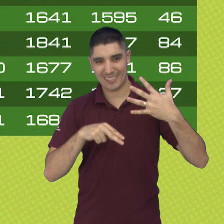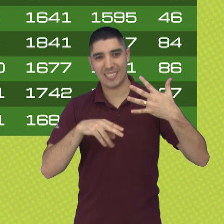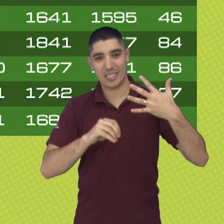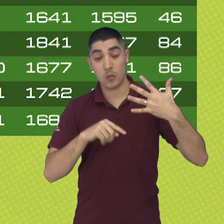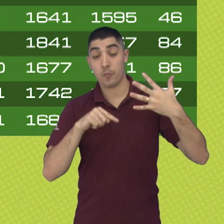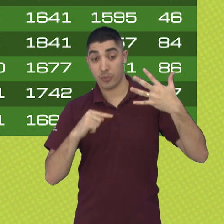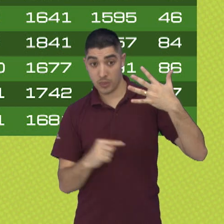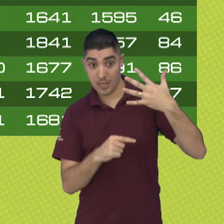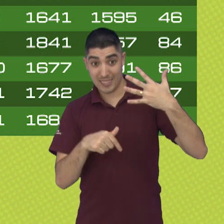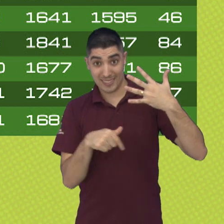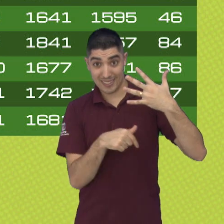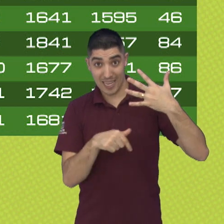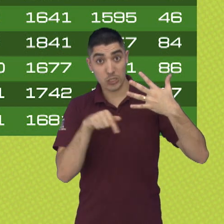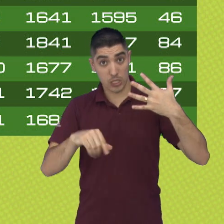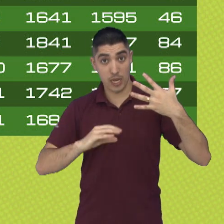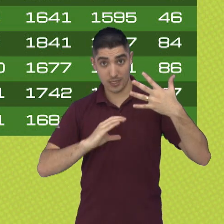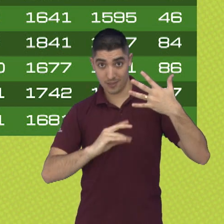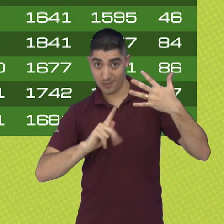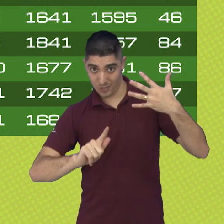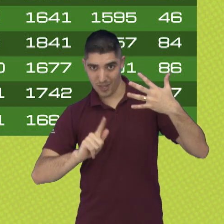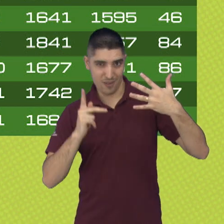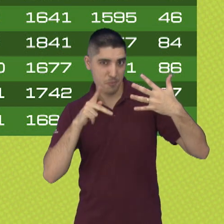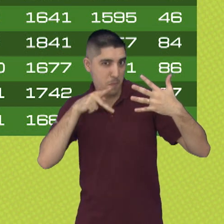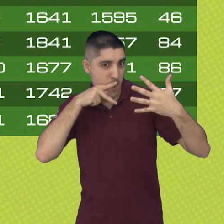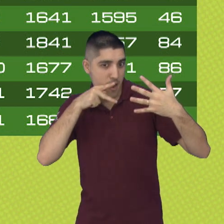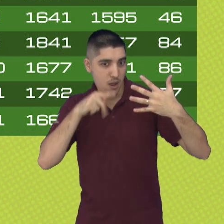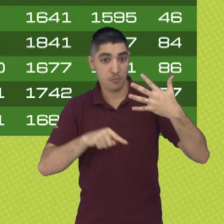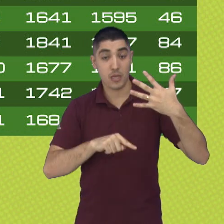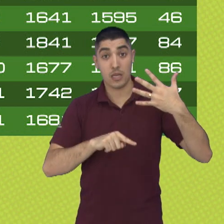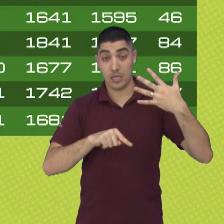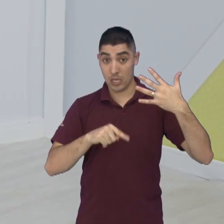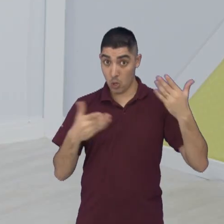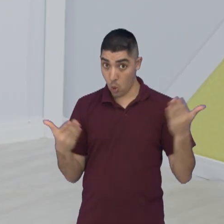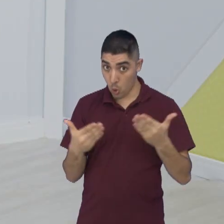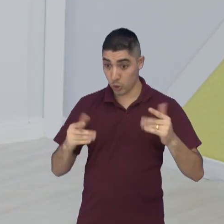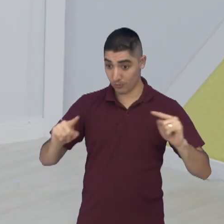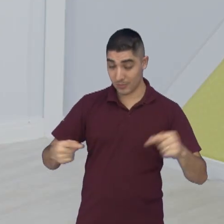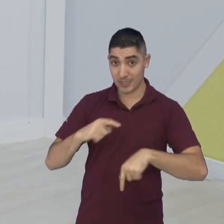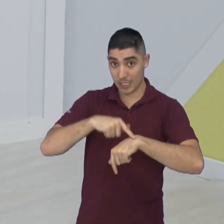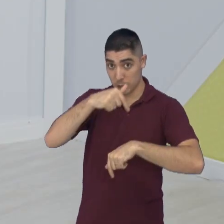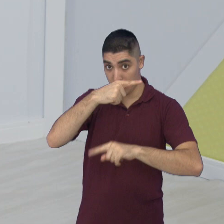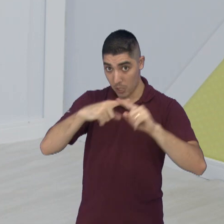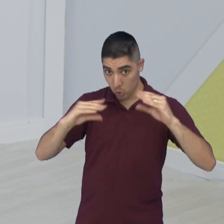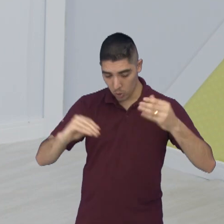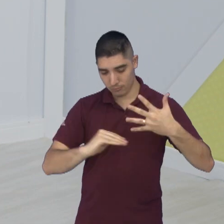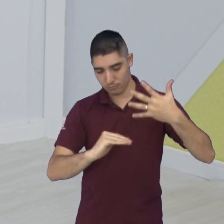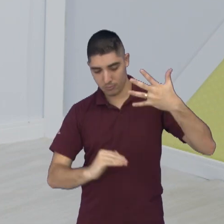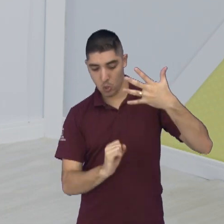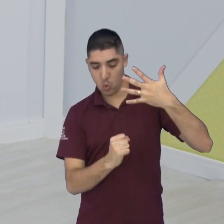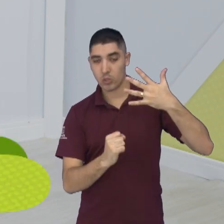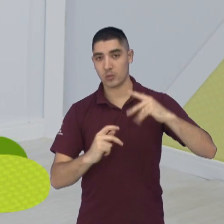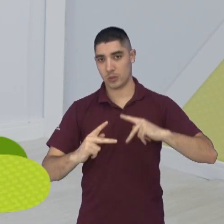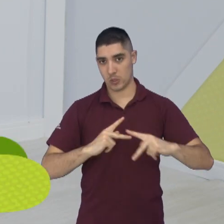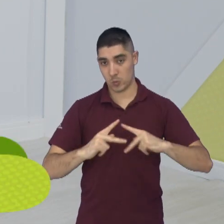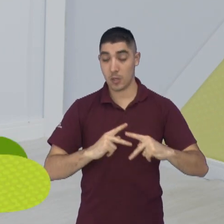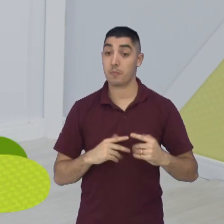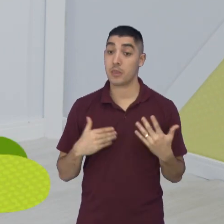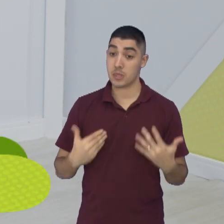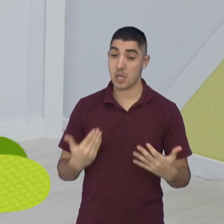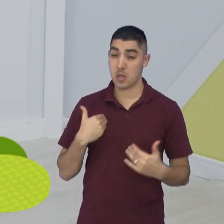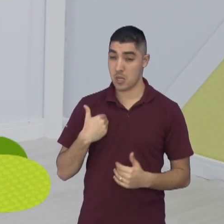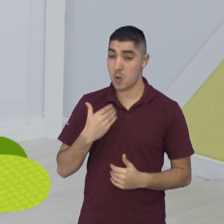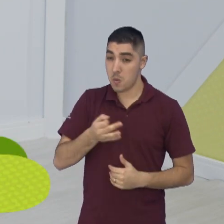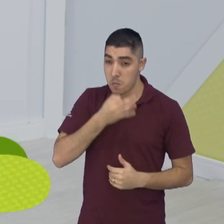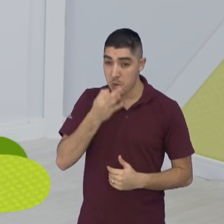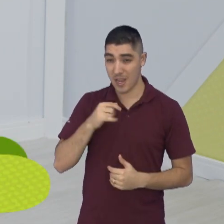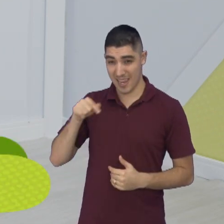próximo adversário do São José, é o 7º colocado. Jogo hoje, 7h30 da noite, na Arena Unifacisa. Outro confronto direto, mas entendo eu que esse